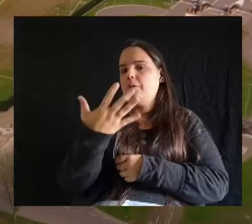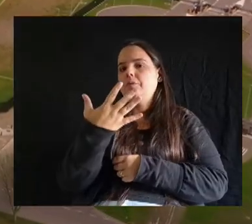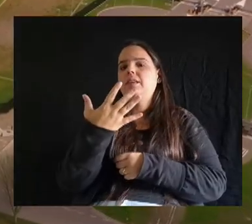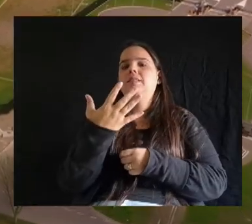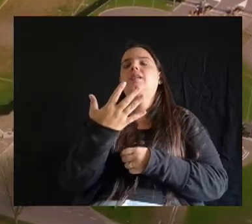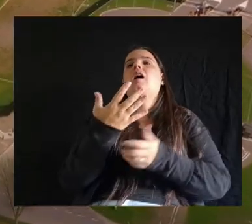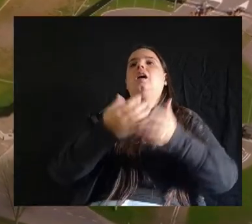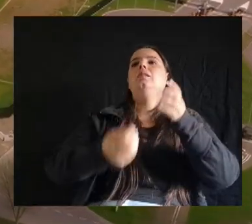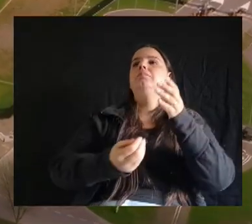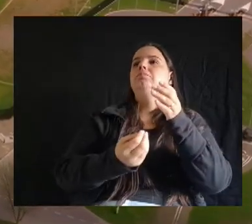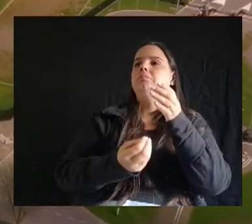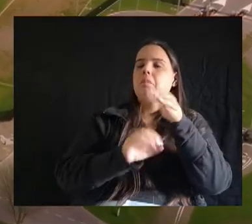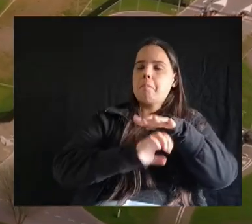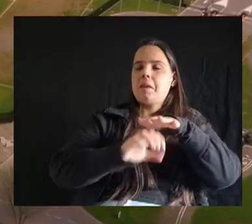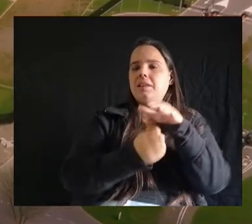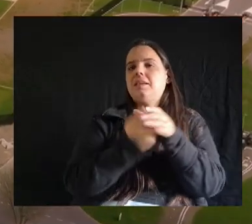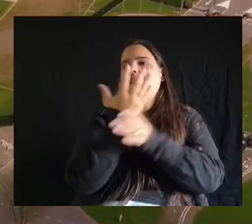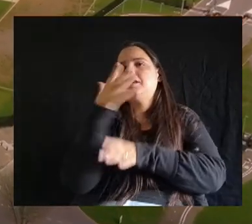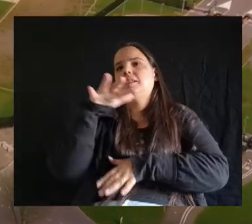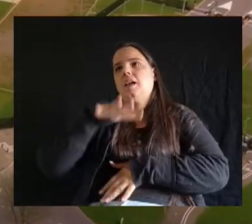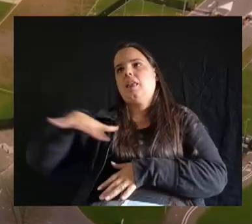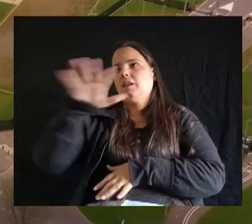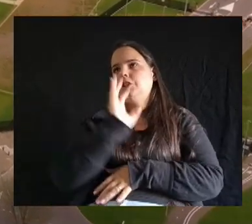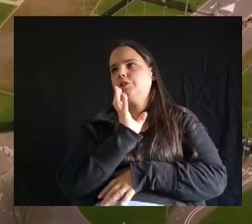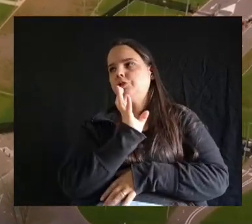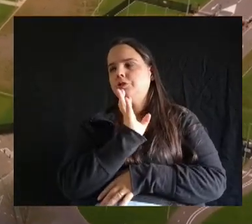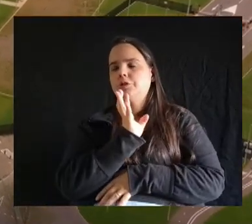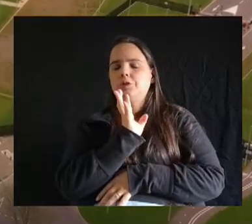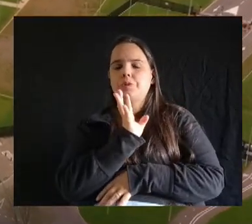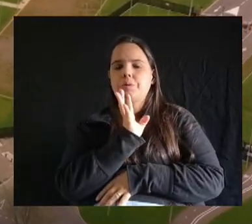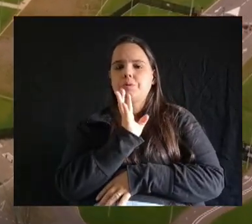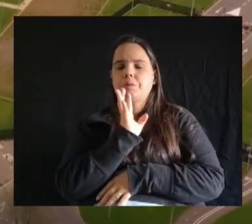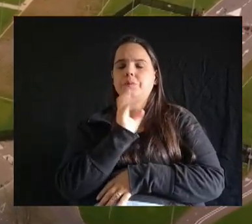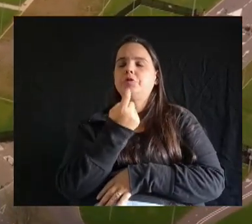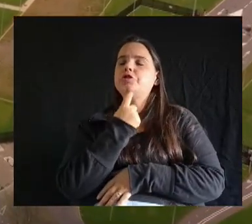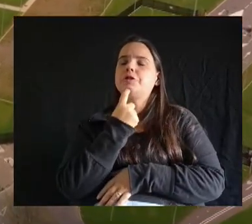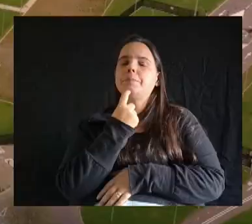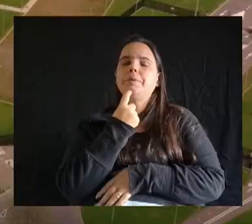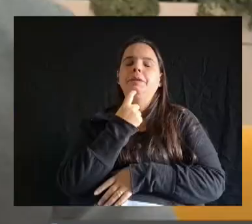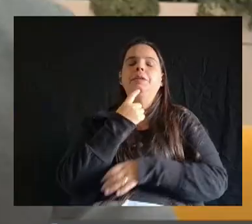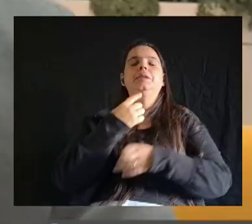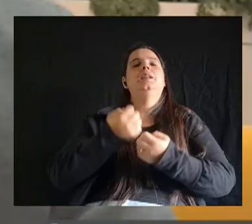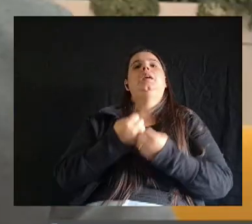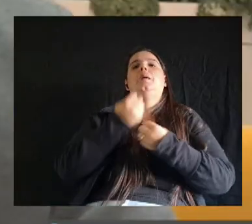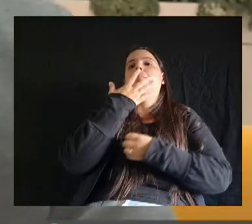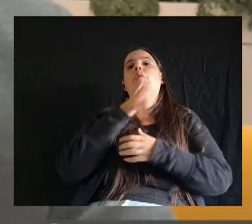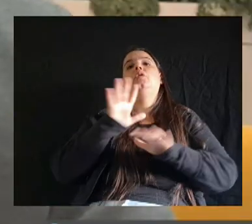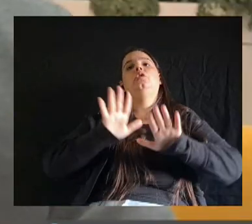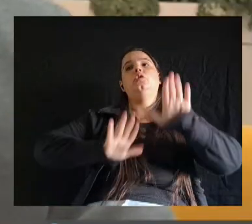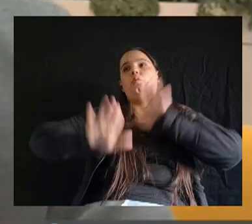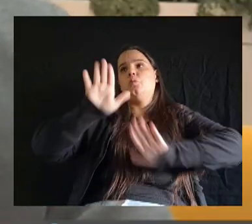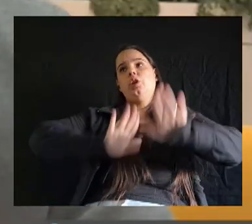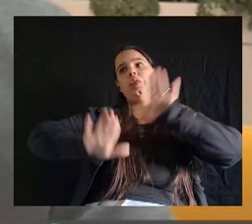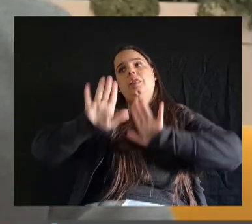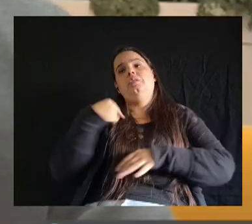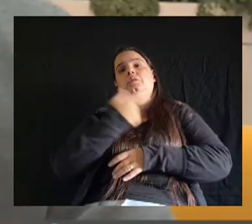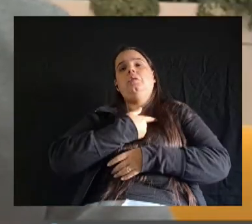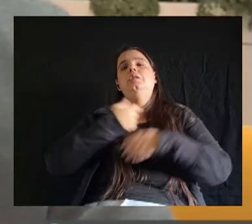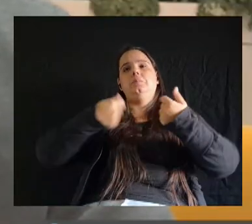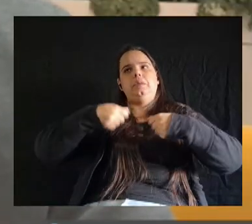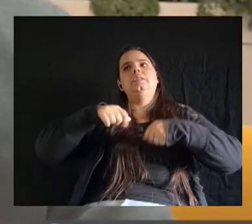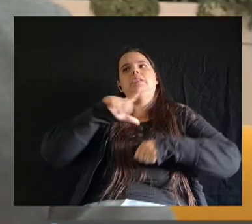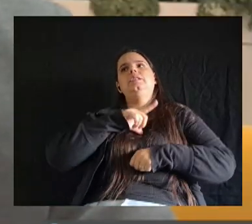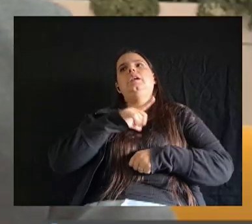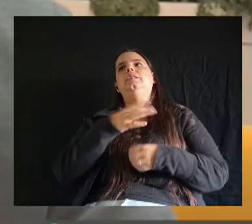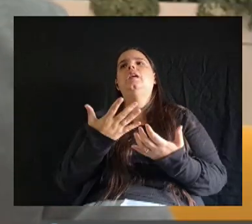fisicamente, em Campinas. Existe, lógico, um cuidado importante que a gente vai precisar ter com relação à disponibilidade de energia, né,